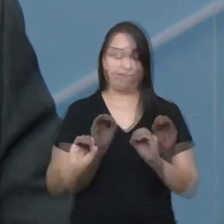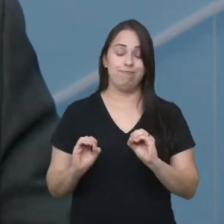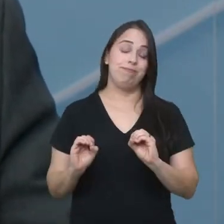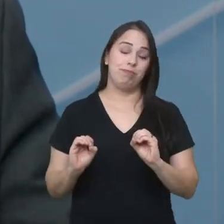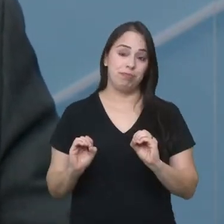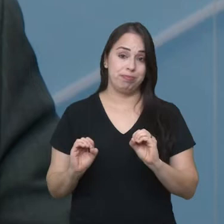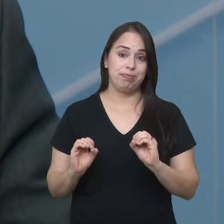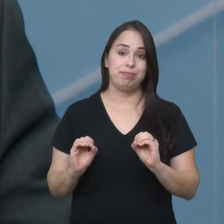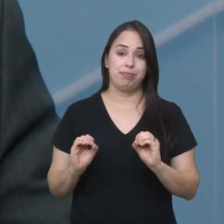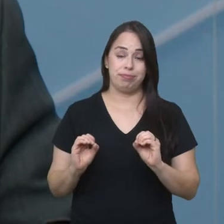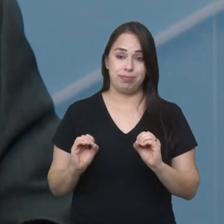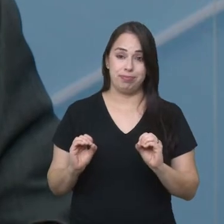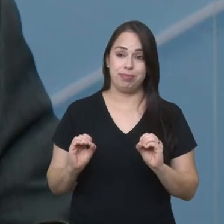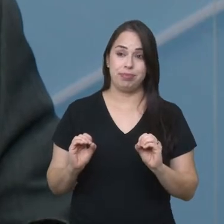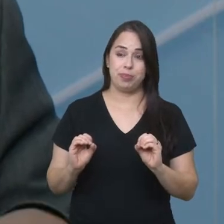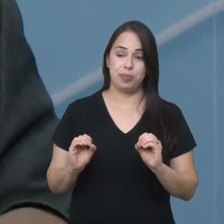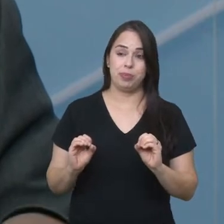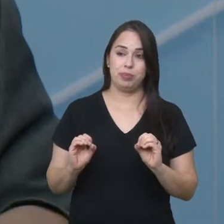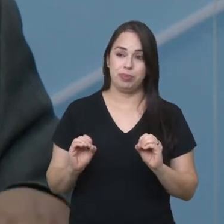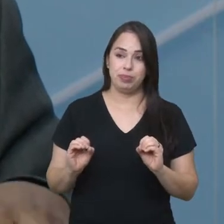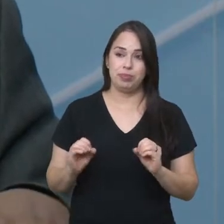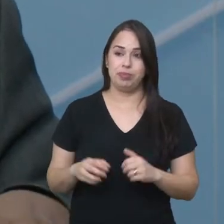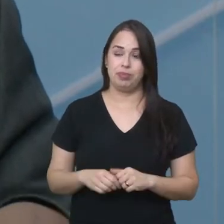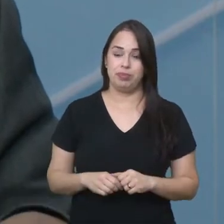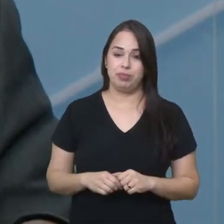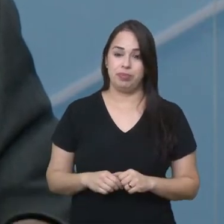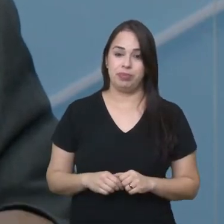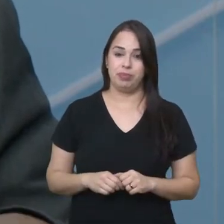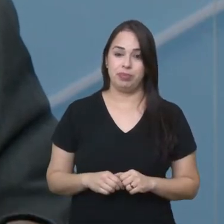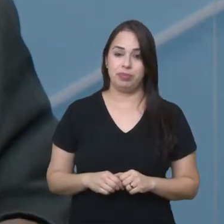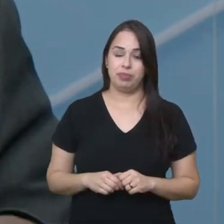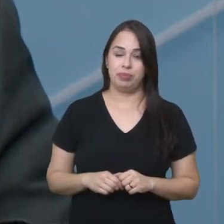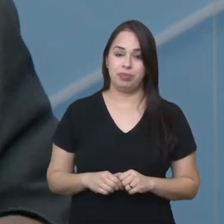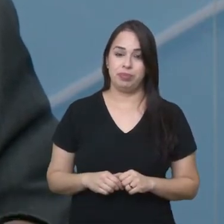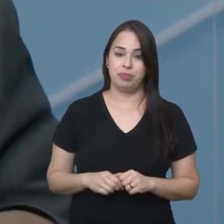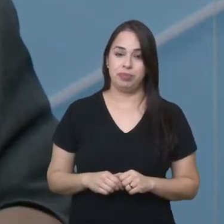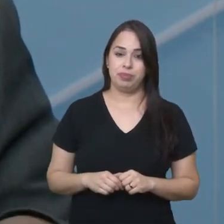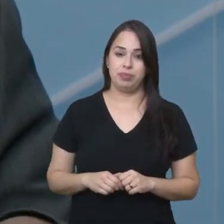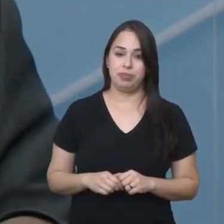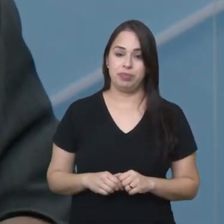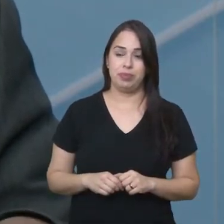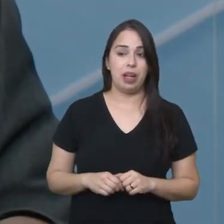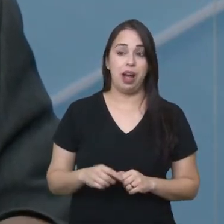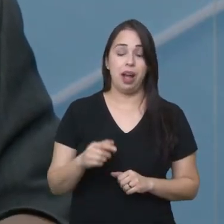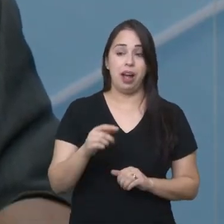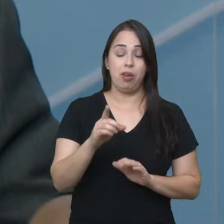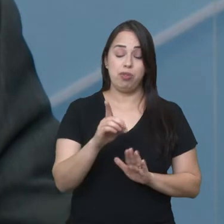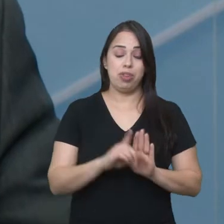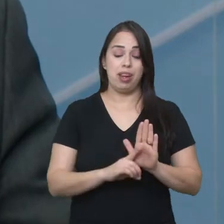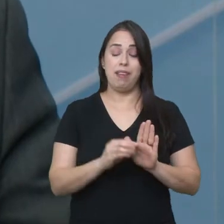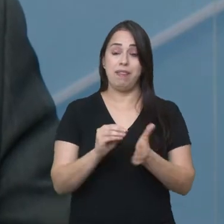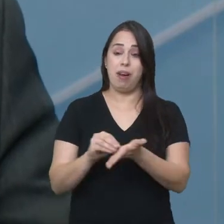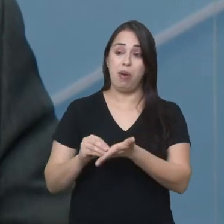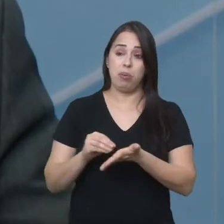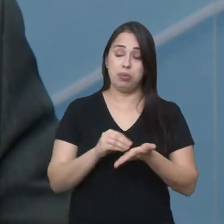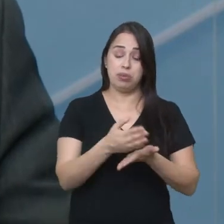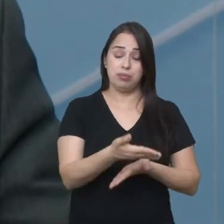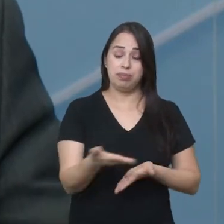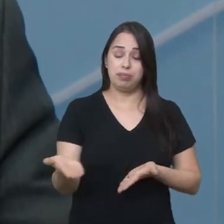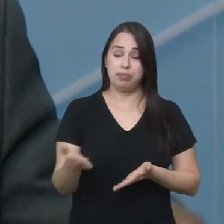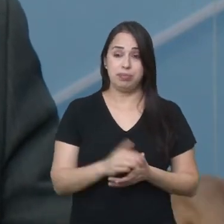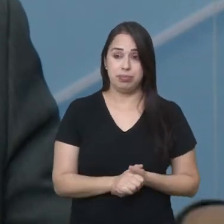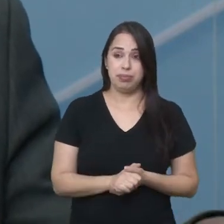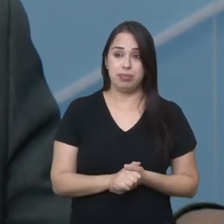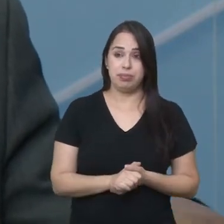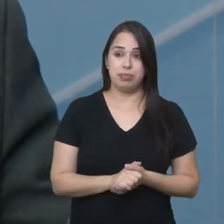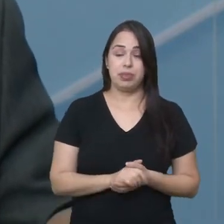gente verifica que a ausência da garantia desses direitos reflete na